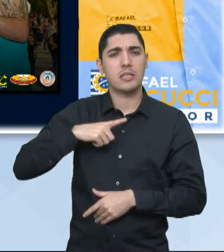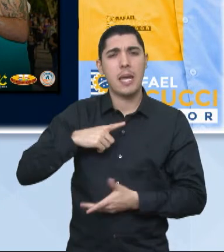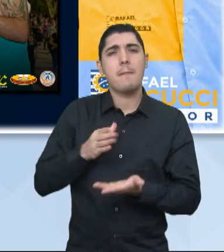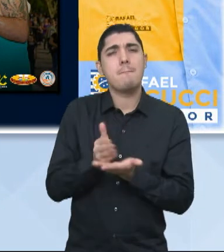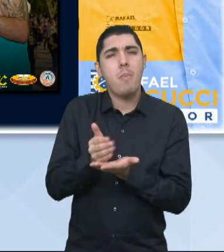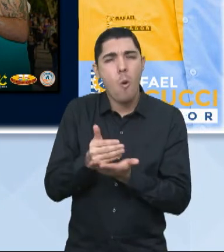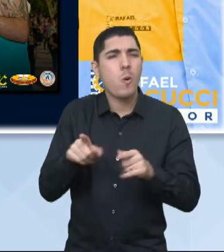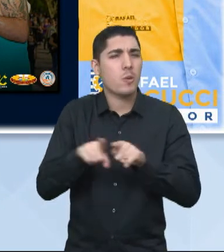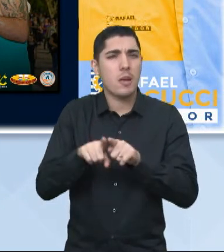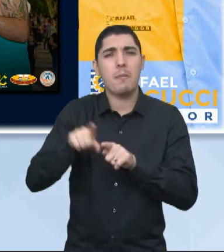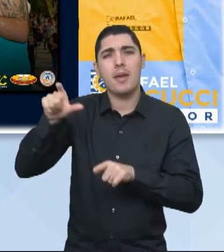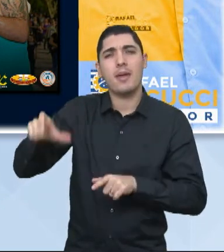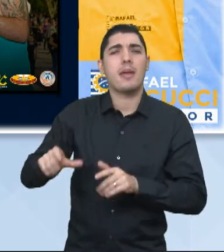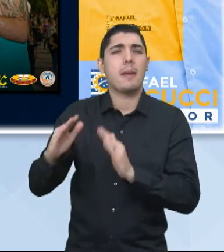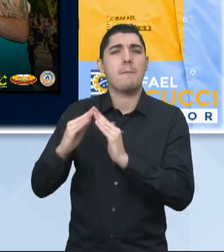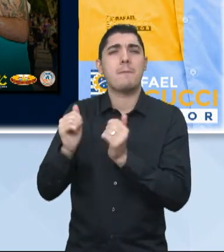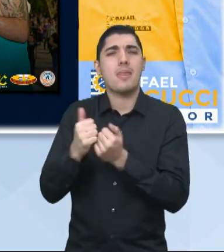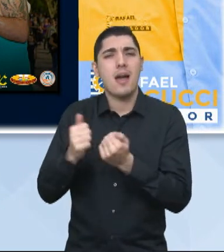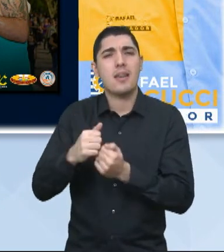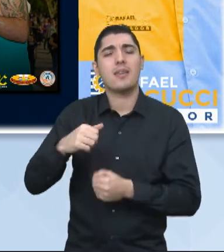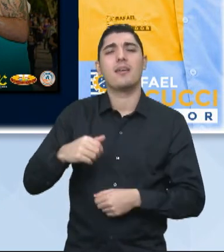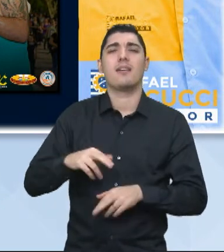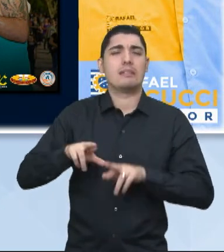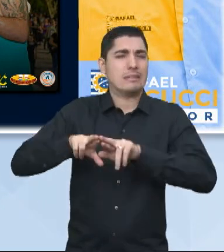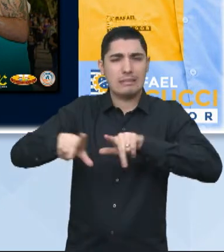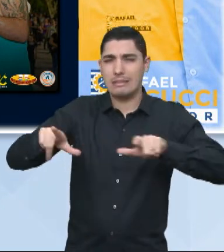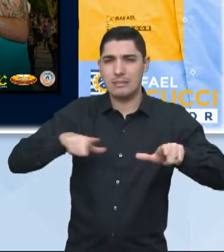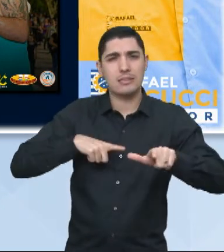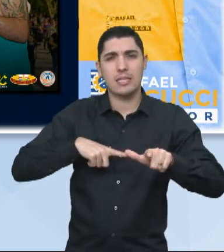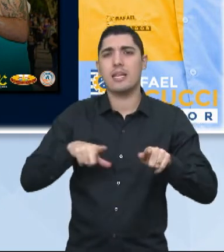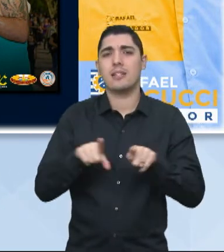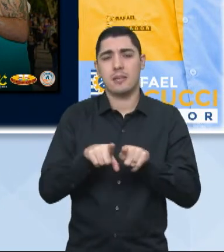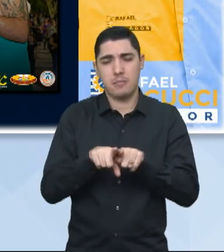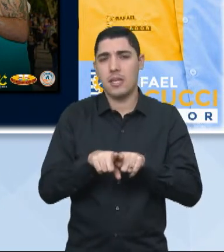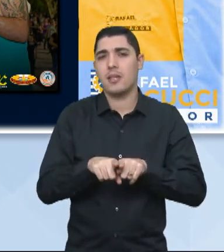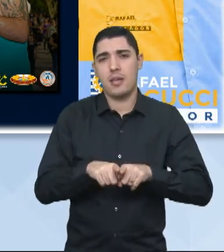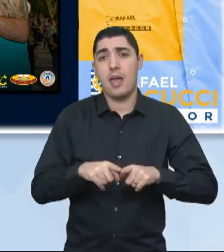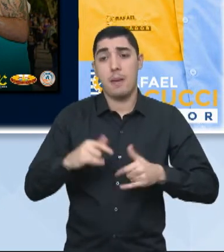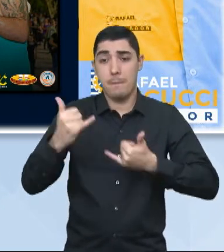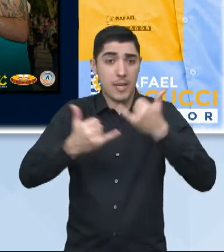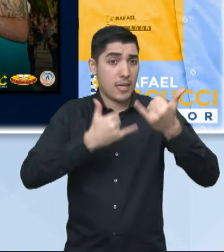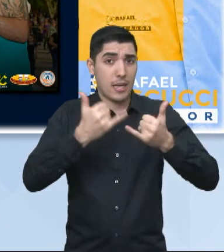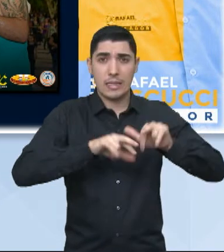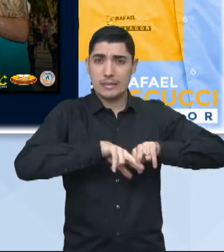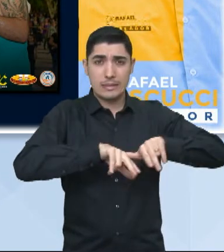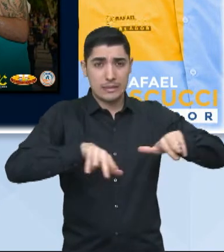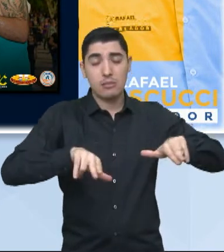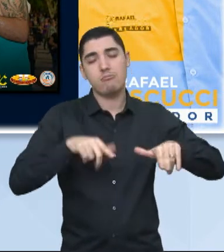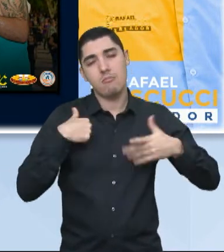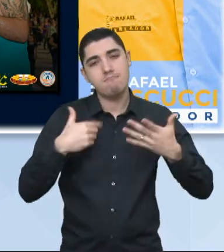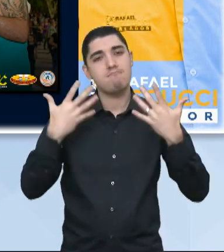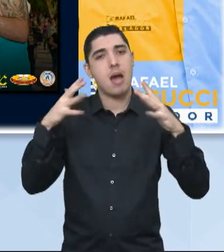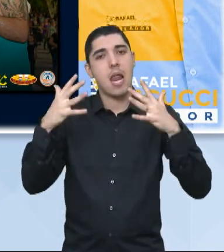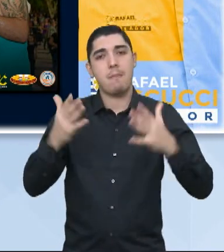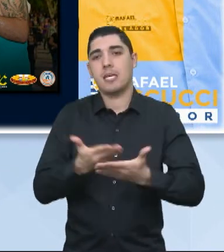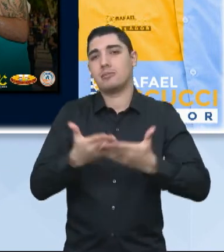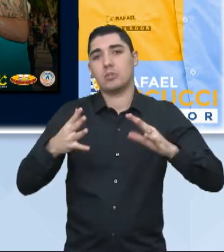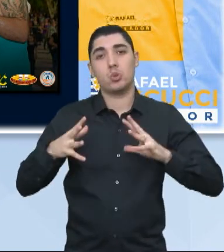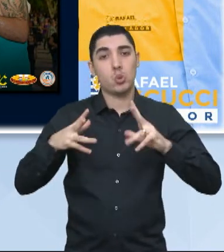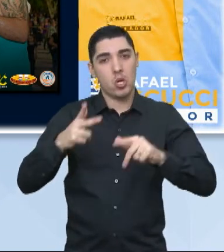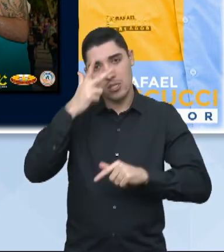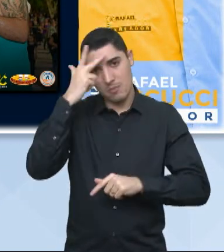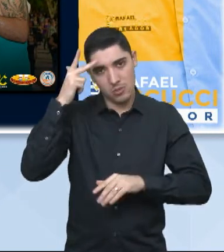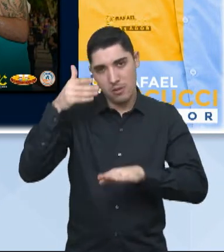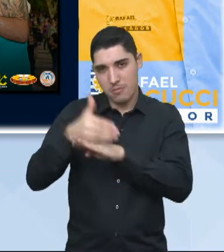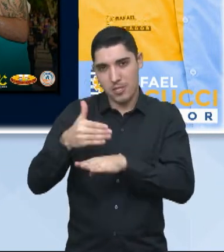foi bem legal, a criançada também se divertiu bastante nos brinquedos infláveis, e eu quero parabenizar aí todo mundo envolvido aí no projeto,